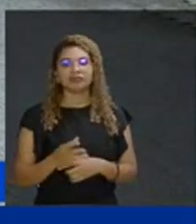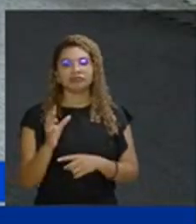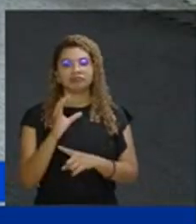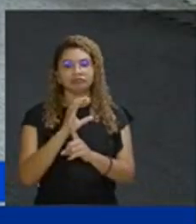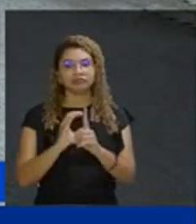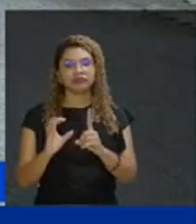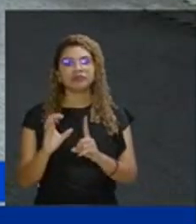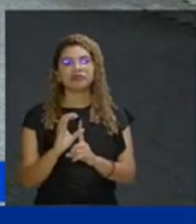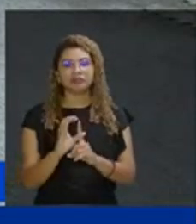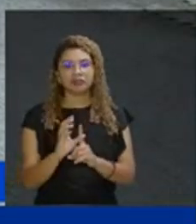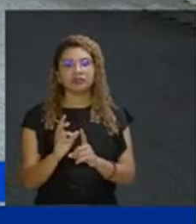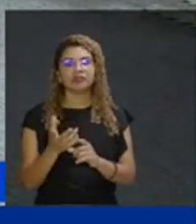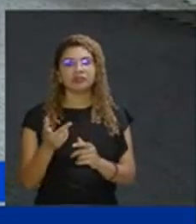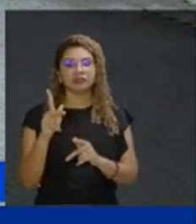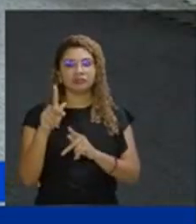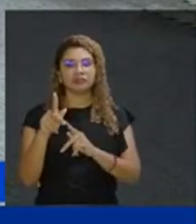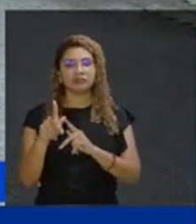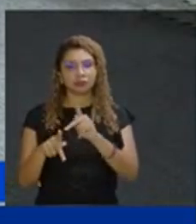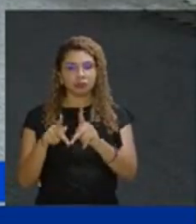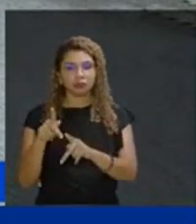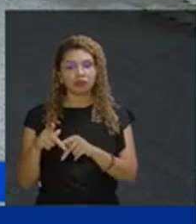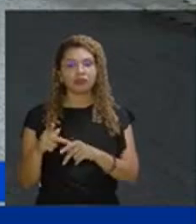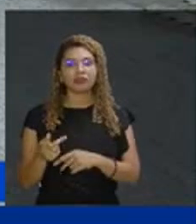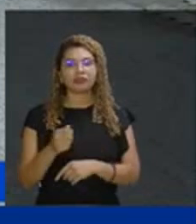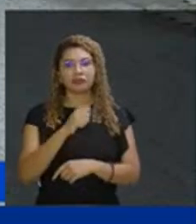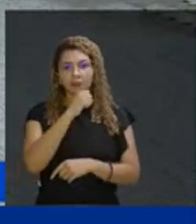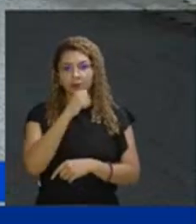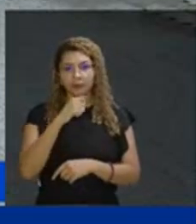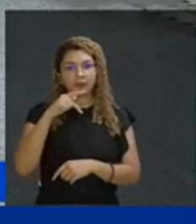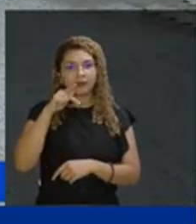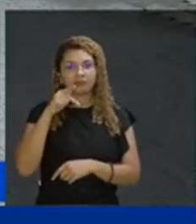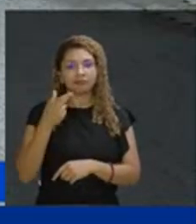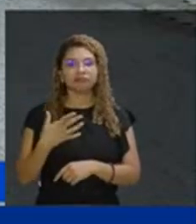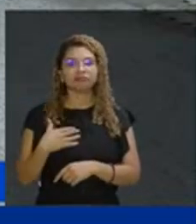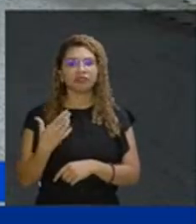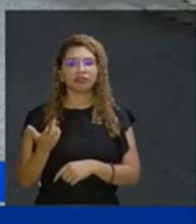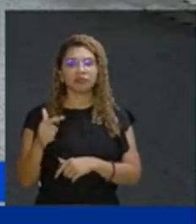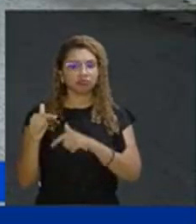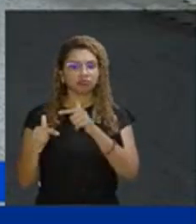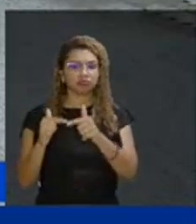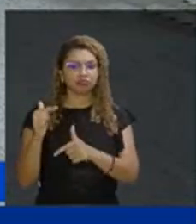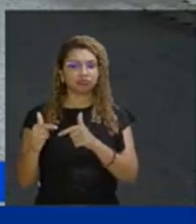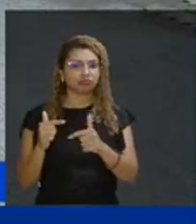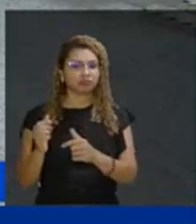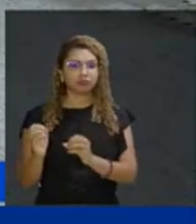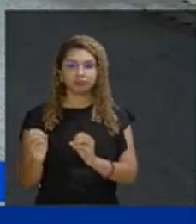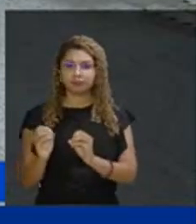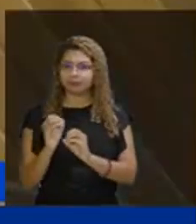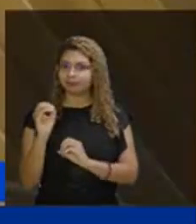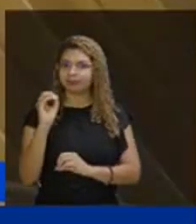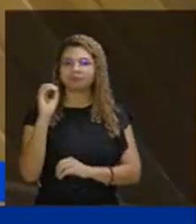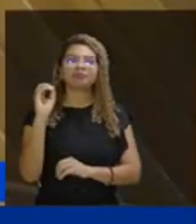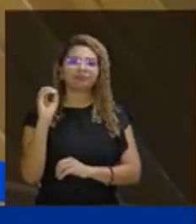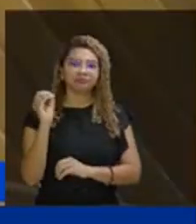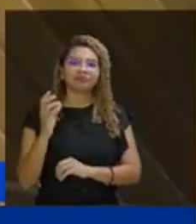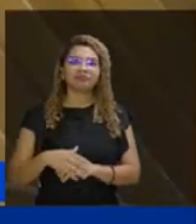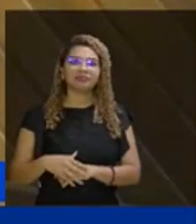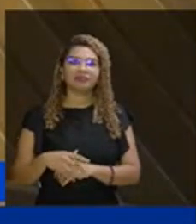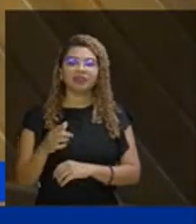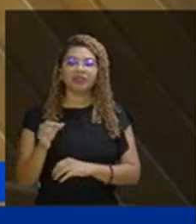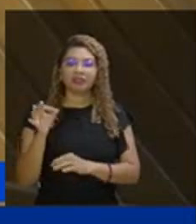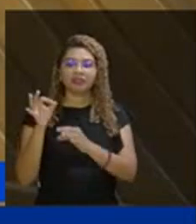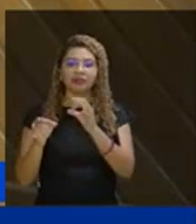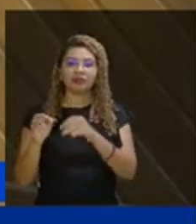amapaense por profícuo e brilhante trabalho desempenhado ao longo desse mandato, com muito esforço da parte dela,